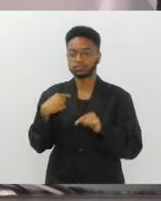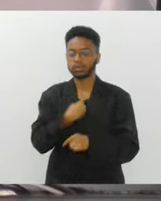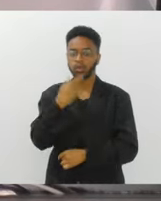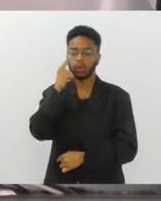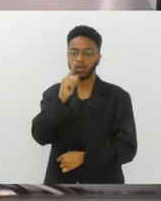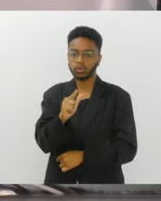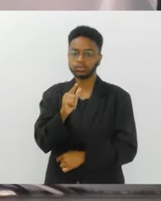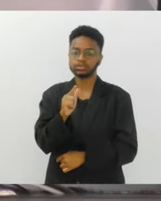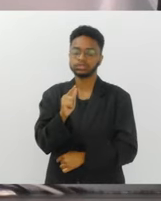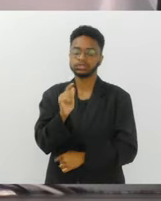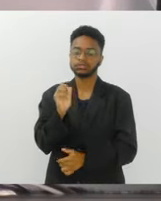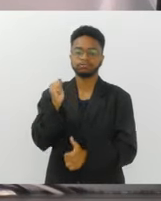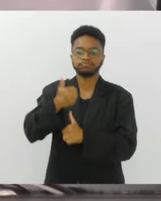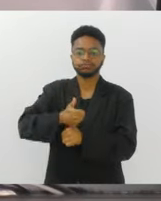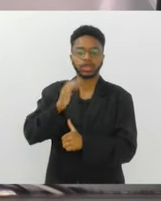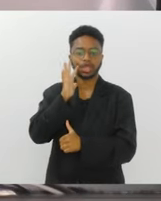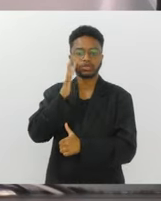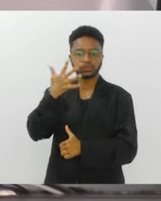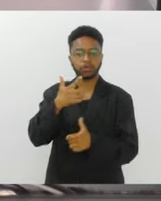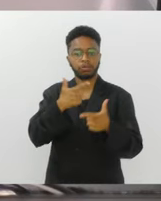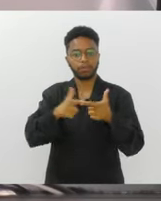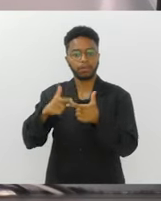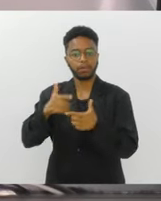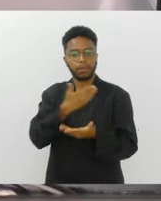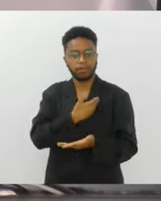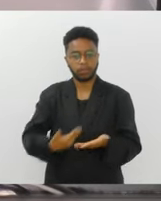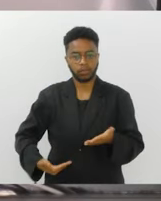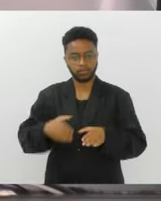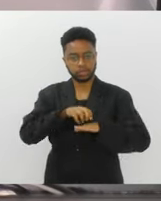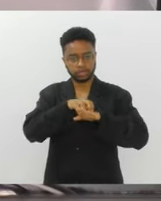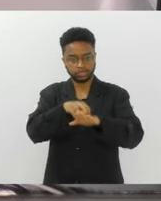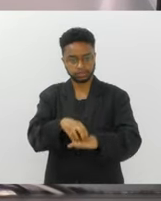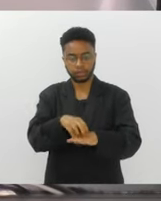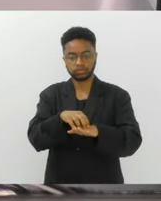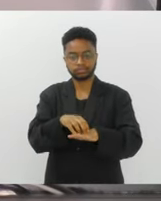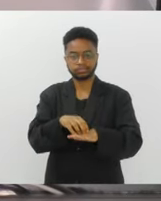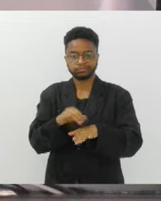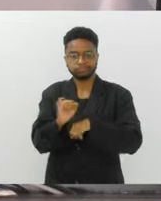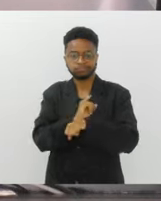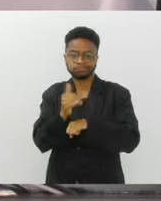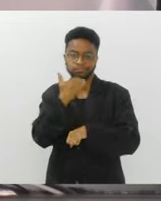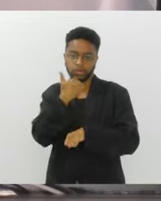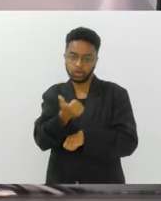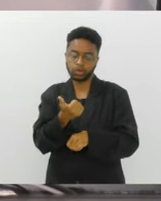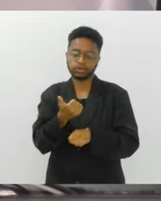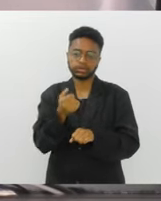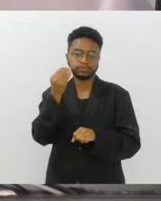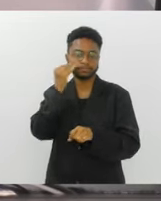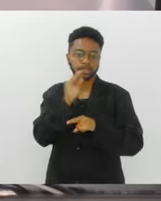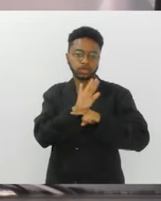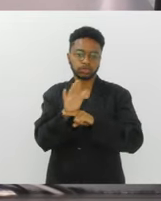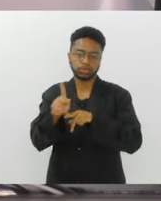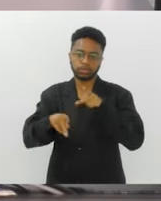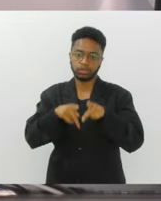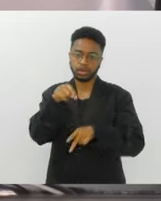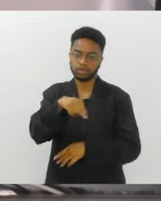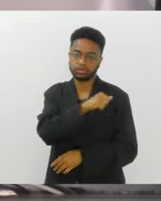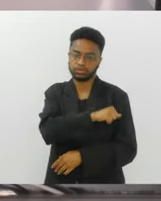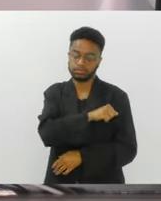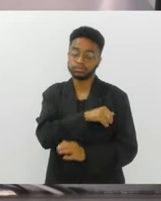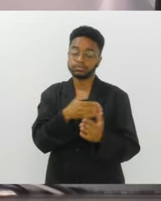suprir os serviços públicos de transporte da melhor maneira, com vistas à população fluminense. Então é só nesse sentido que eu queria